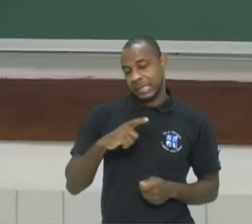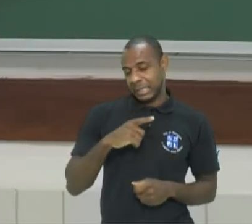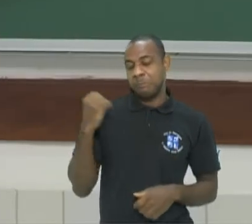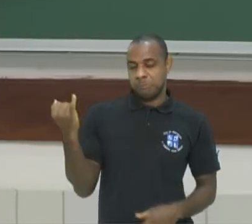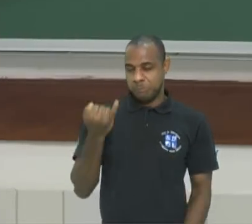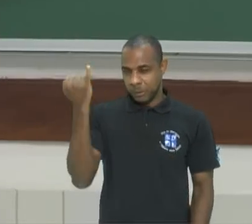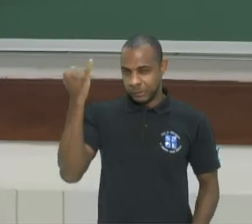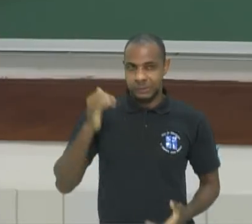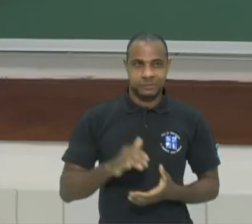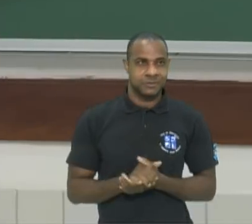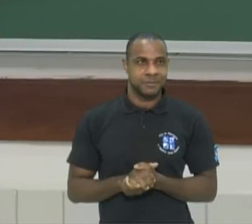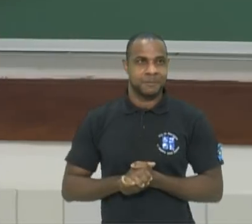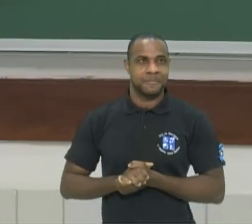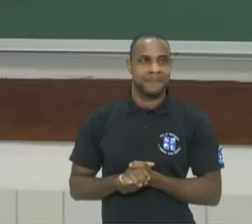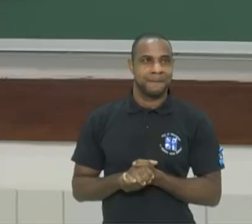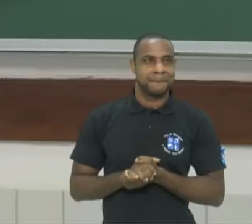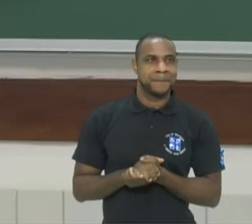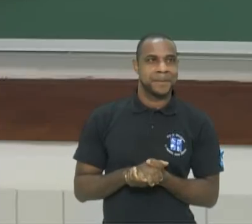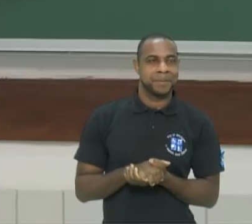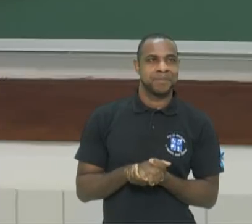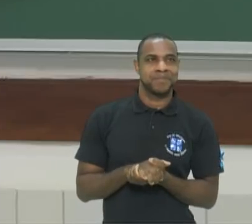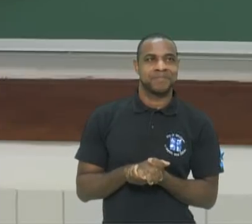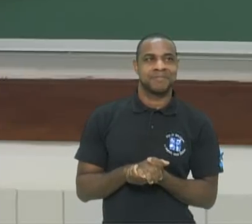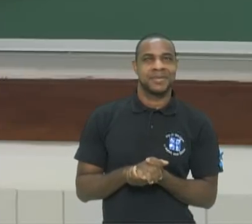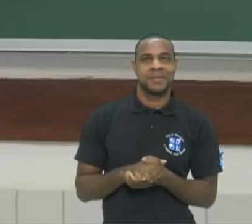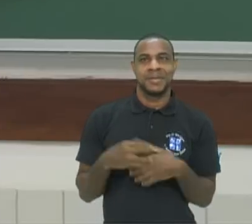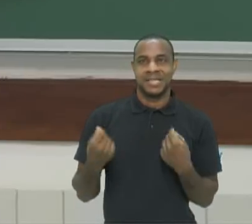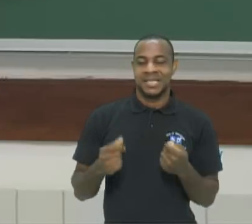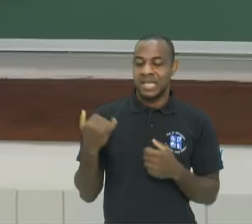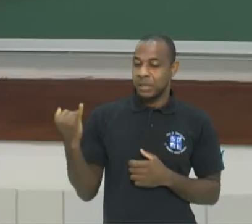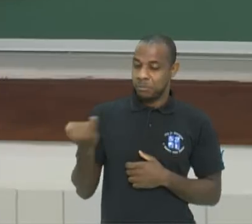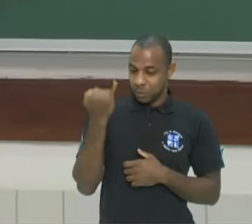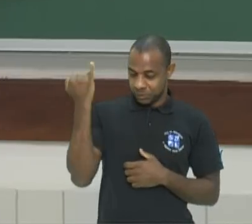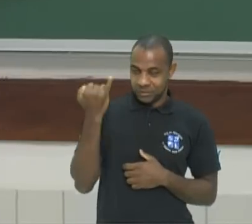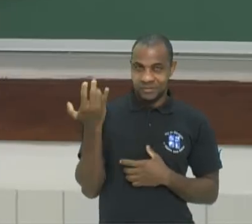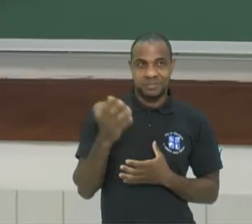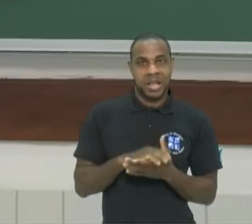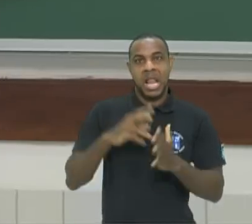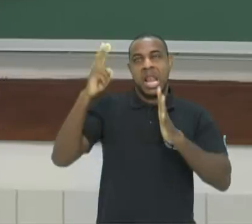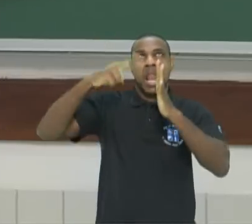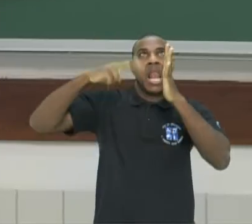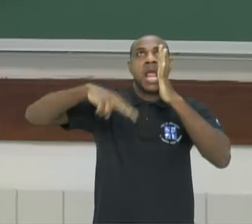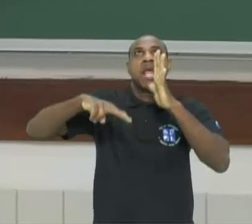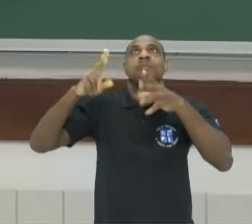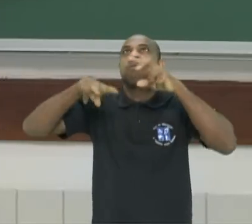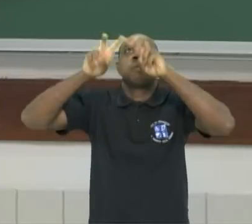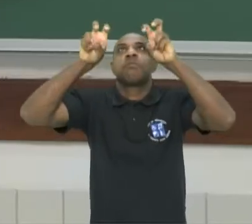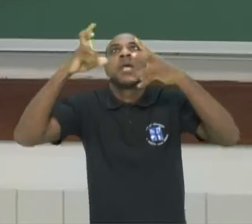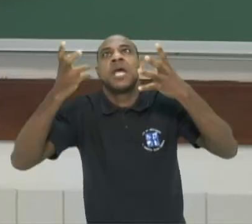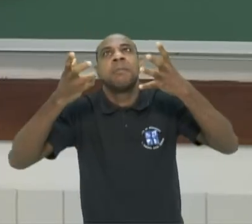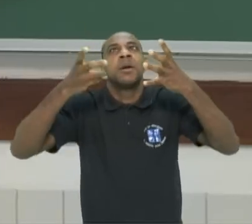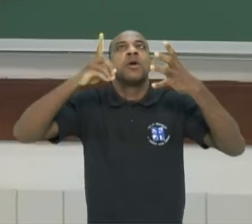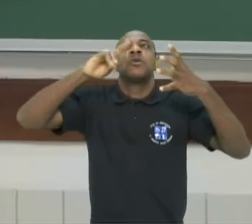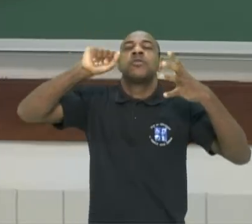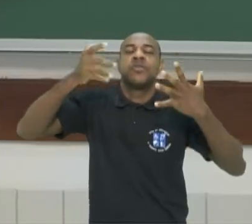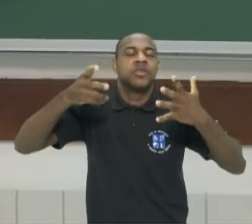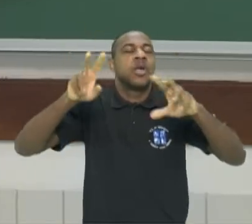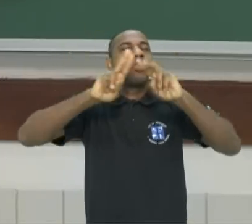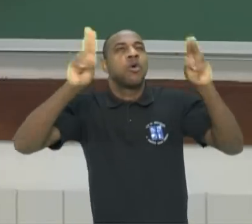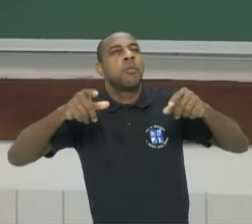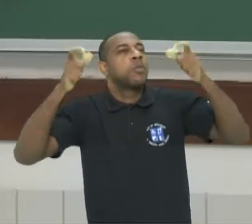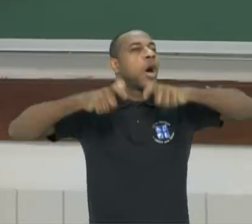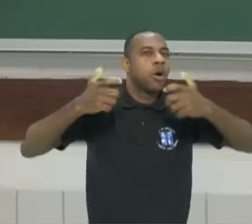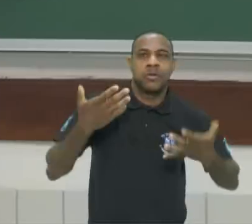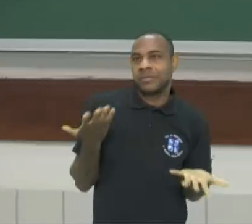não tem fonte, tem que ter fonte. Tem que ser fonte confiável. Não posso ler qualquer coisa e achar que é verdadeiro. Então, o nome, o cabeçalho é